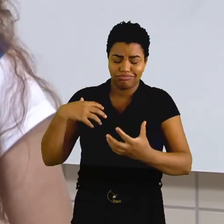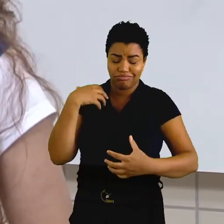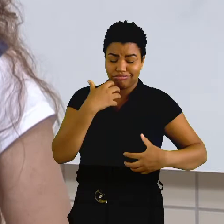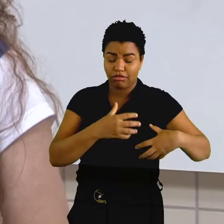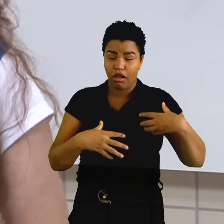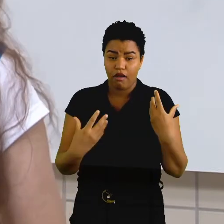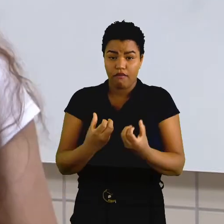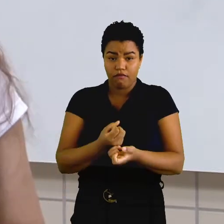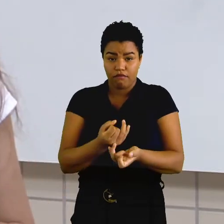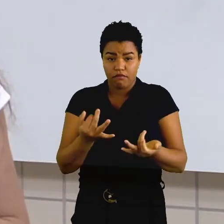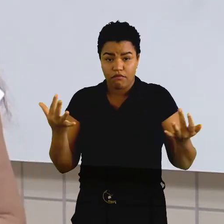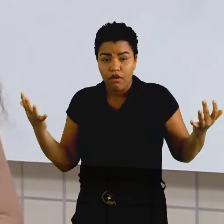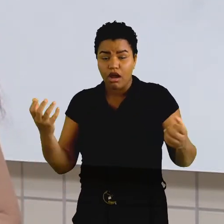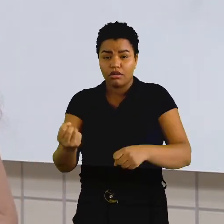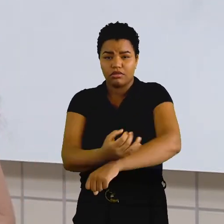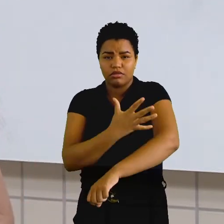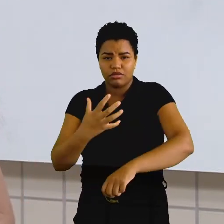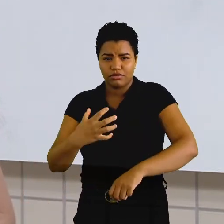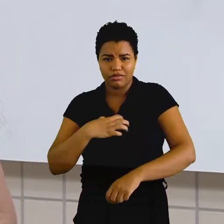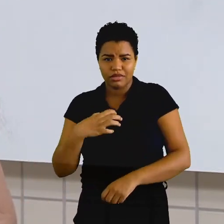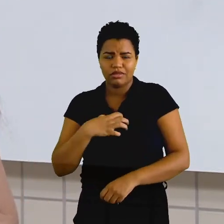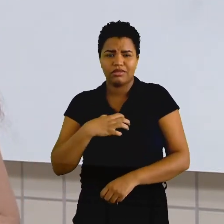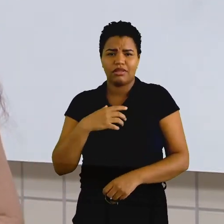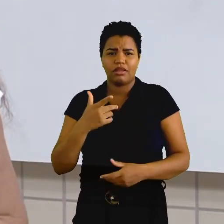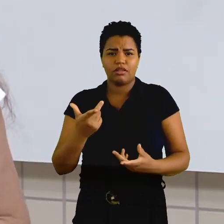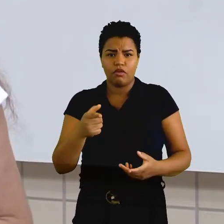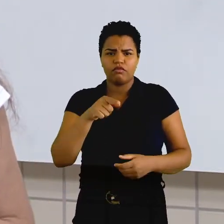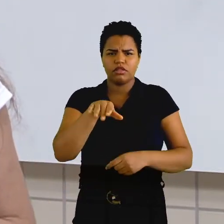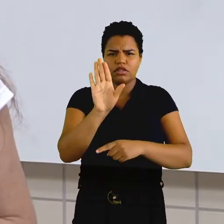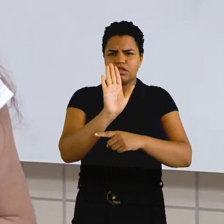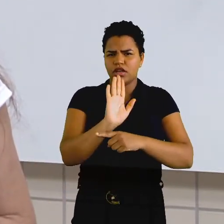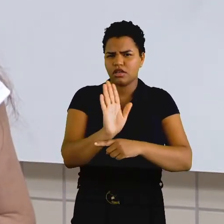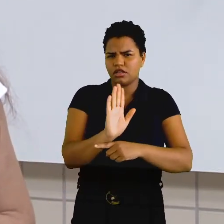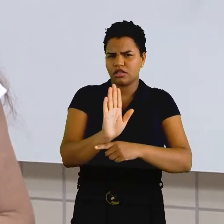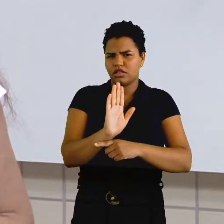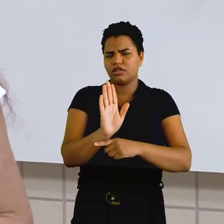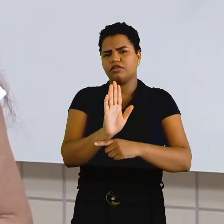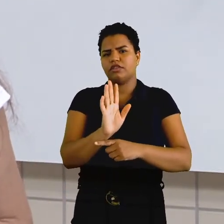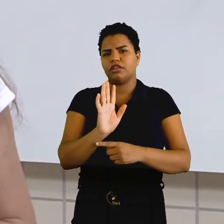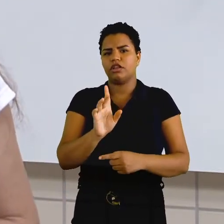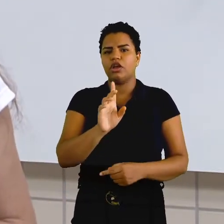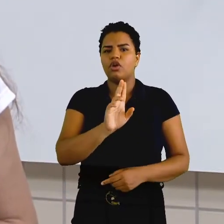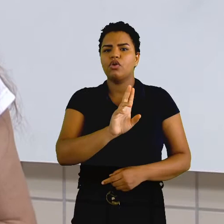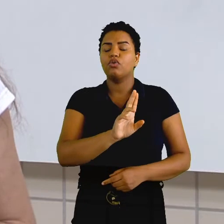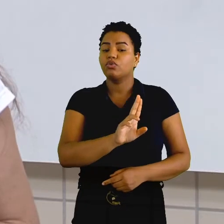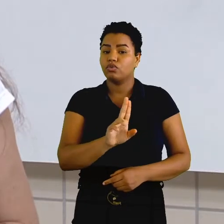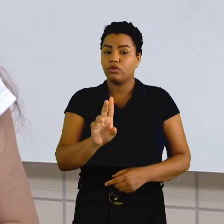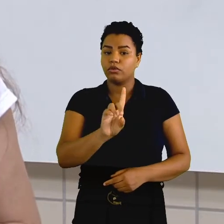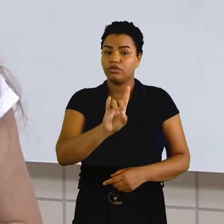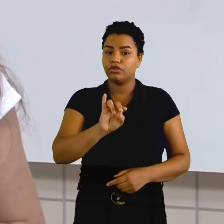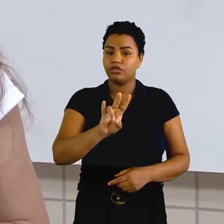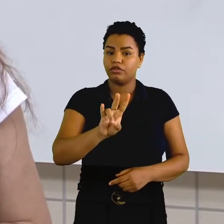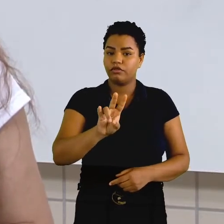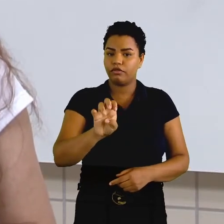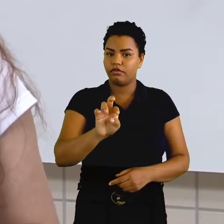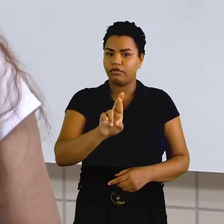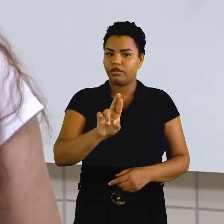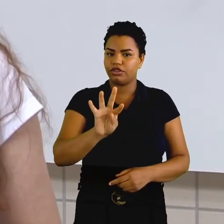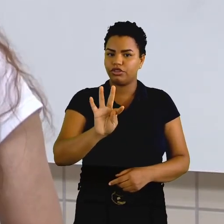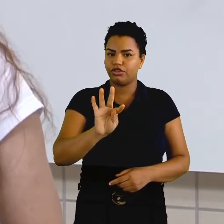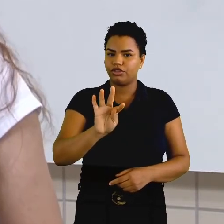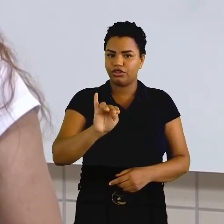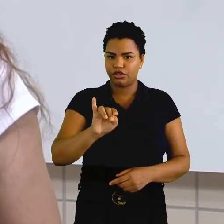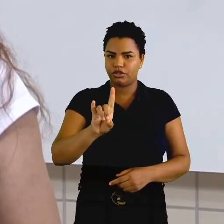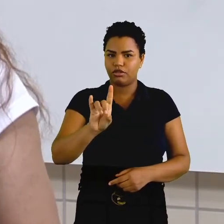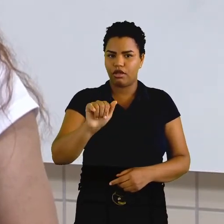que a maioria de vocês já assistiu ao filme Divertidamente. Aqui eu trouxe, que vocês